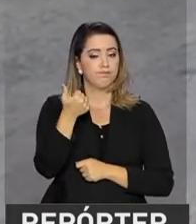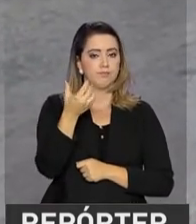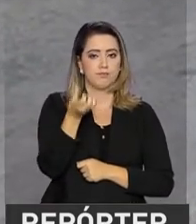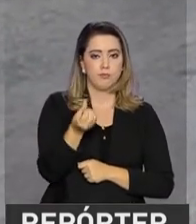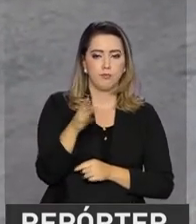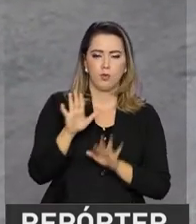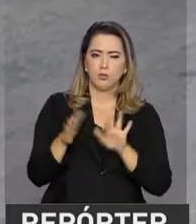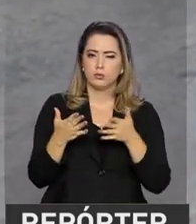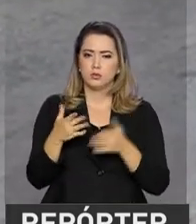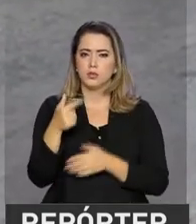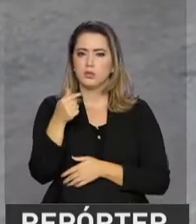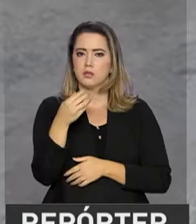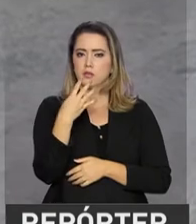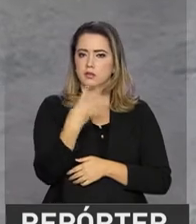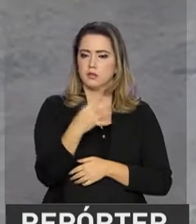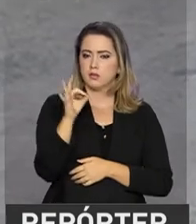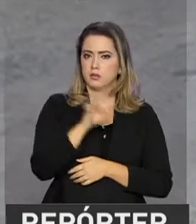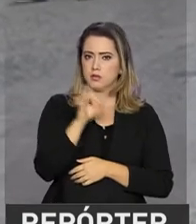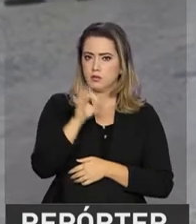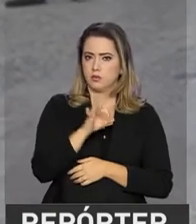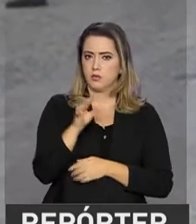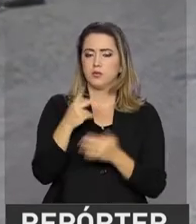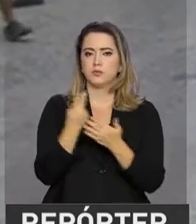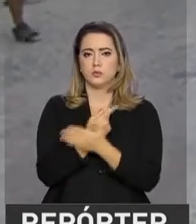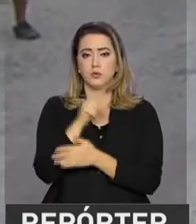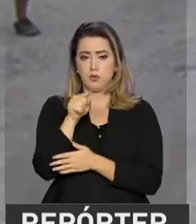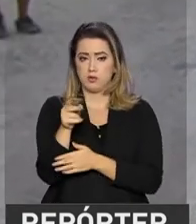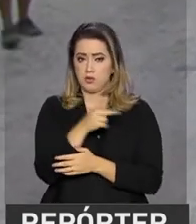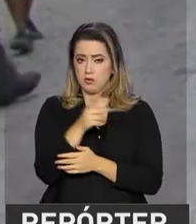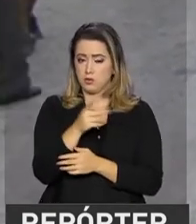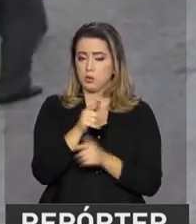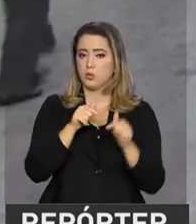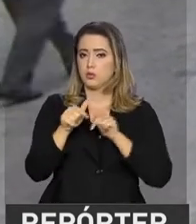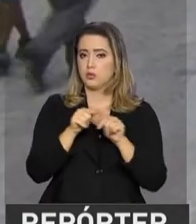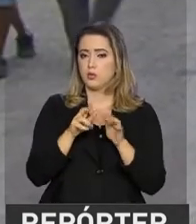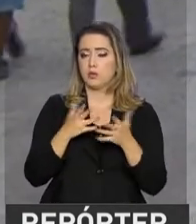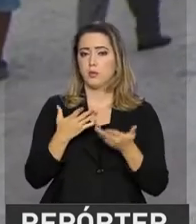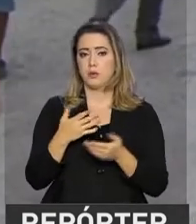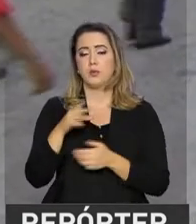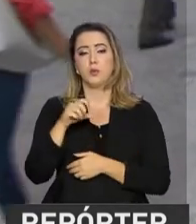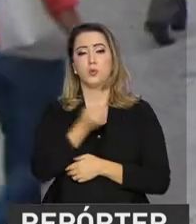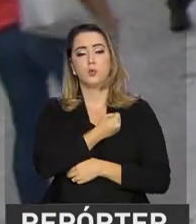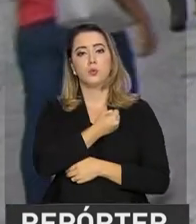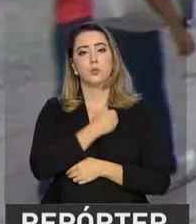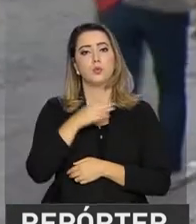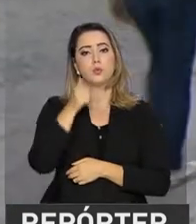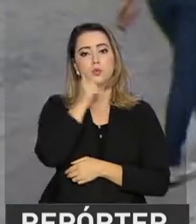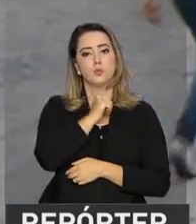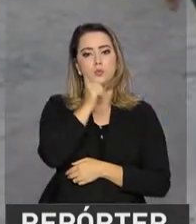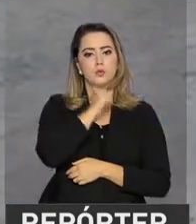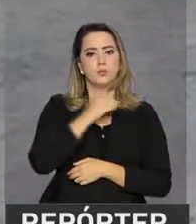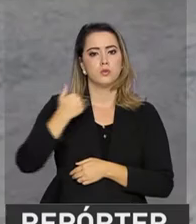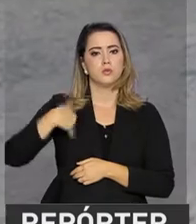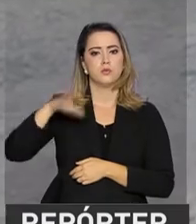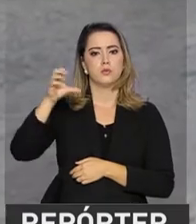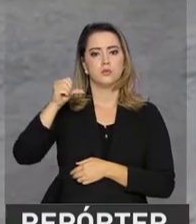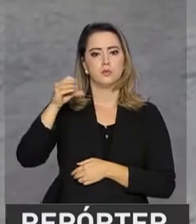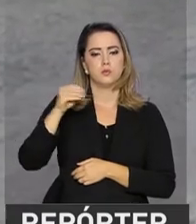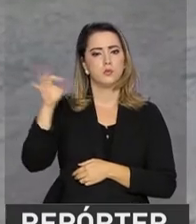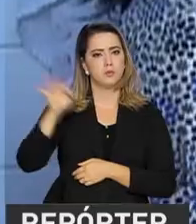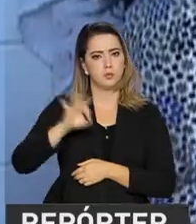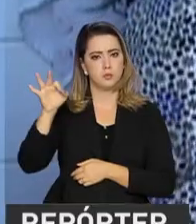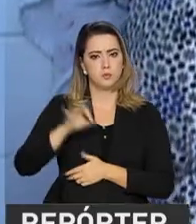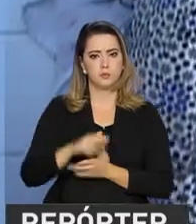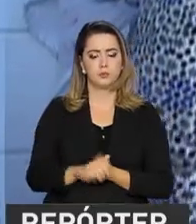enquanto 74% dos homens realizavam essas tarefas em todo o brasil o número entre as mulheres era de mais de 90%